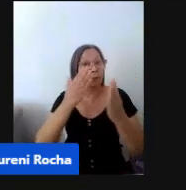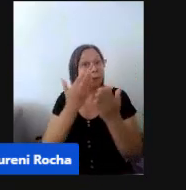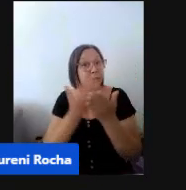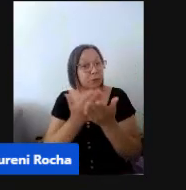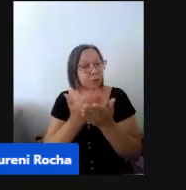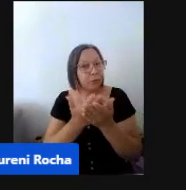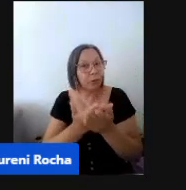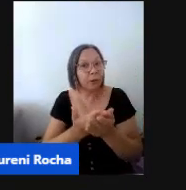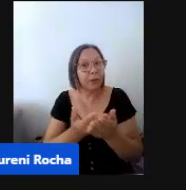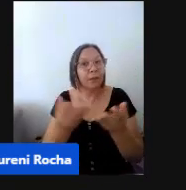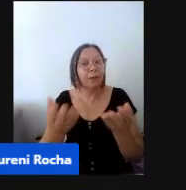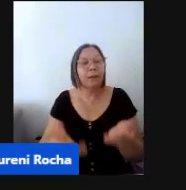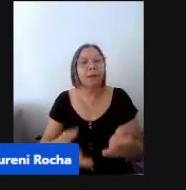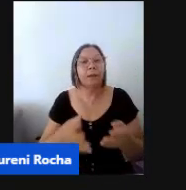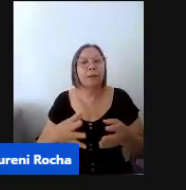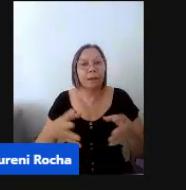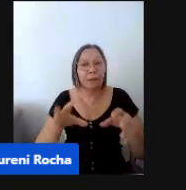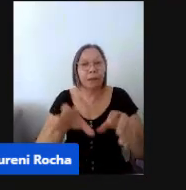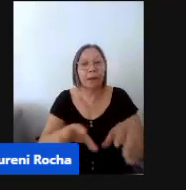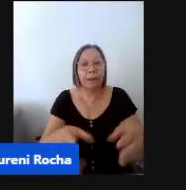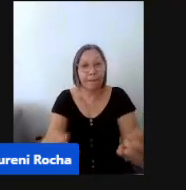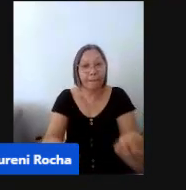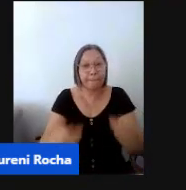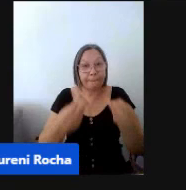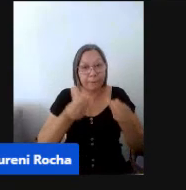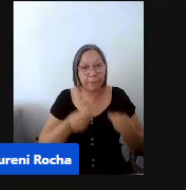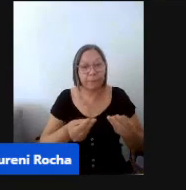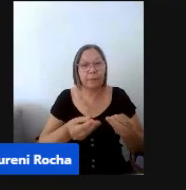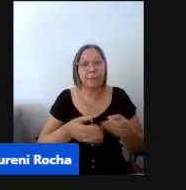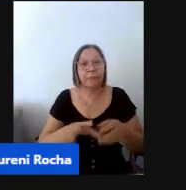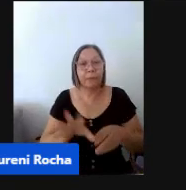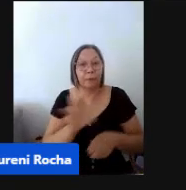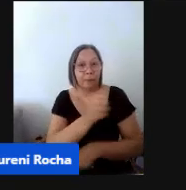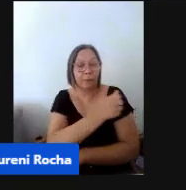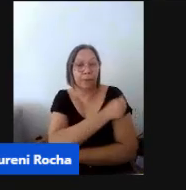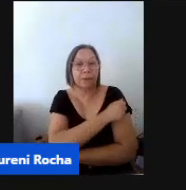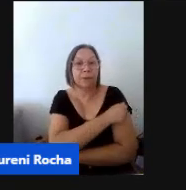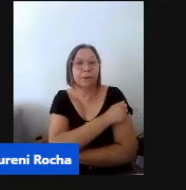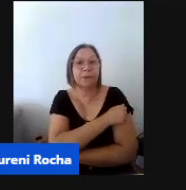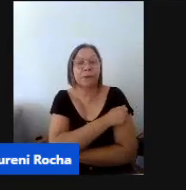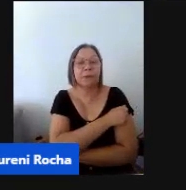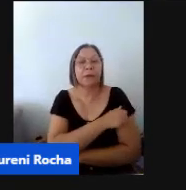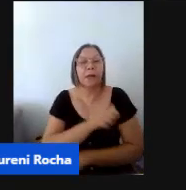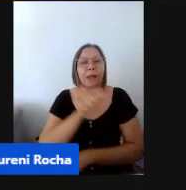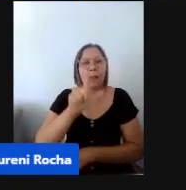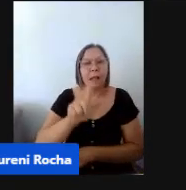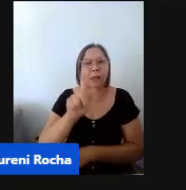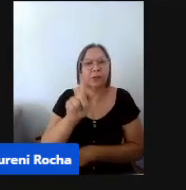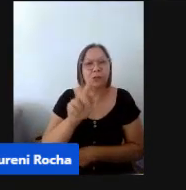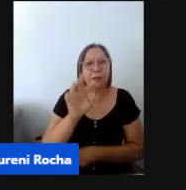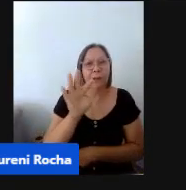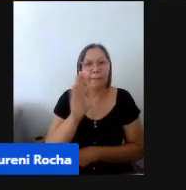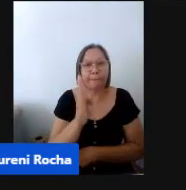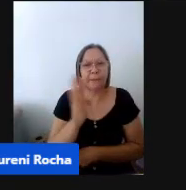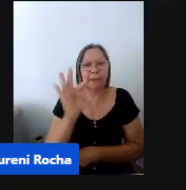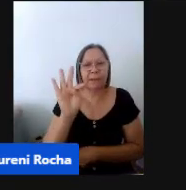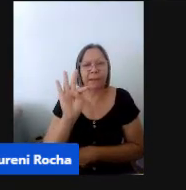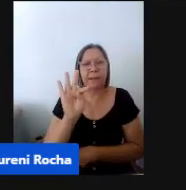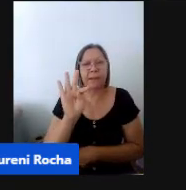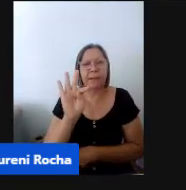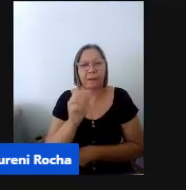e para todas. E é importante lembrar que a LGBTfobia é crime, né? Então,